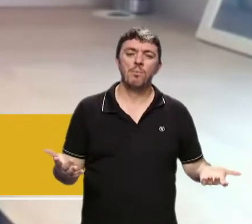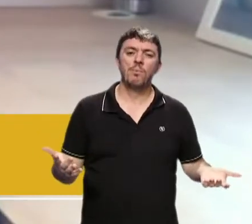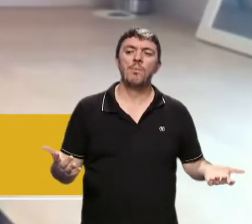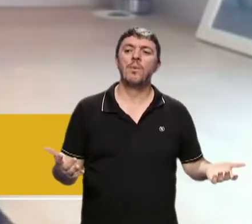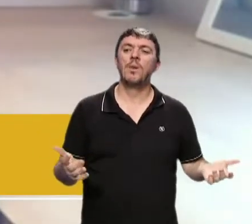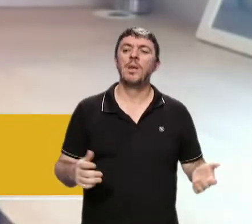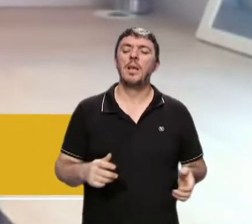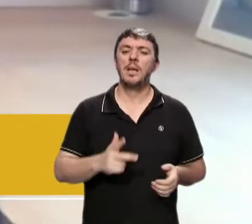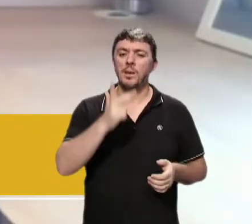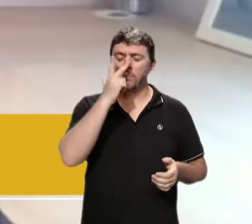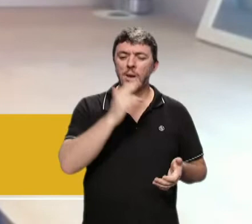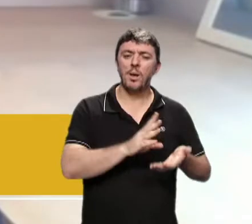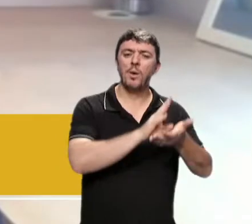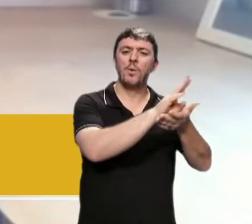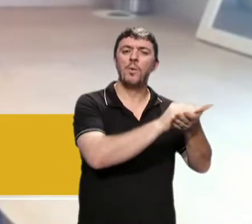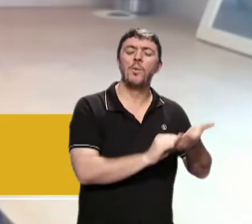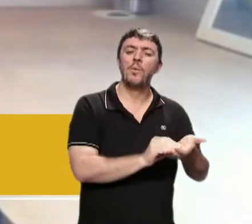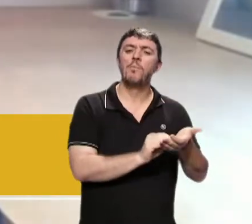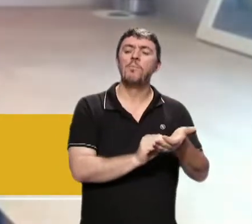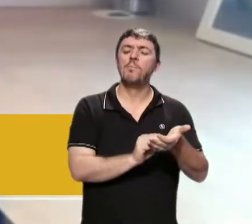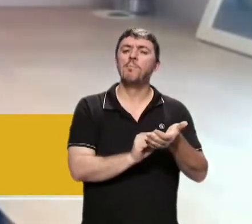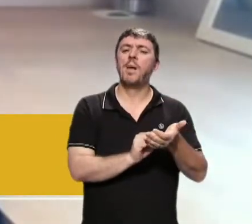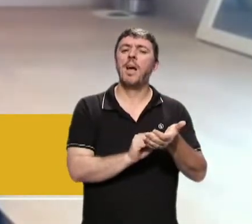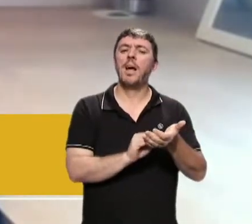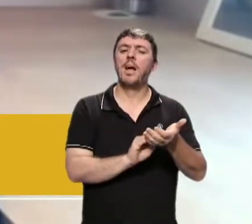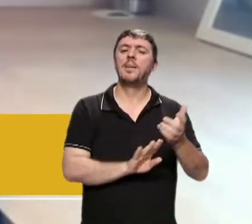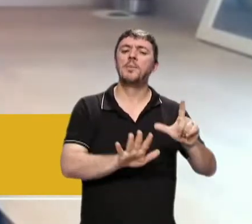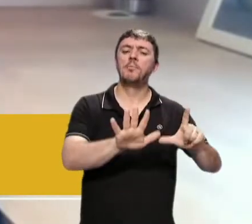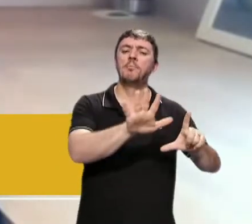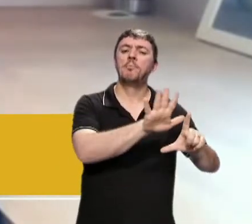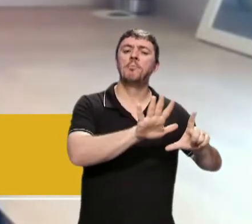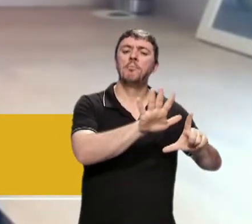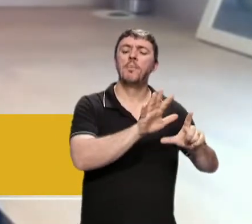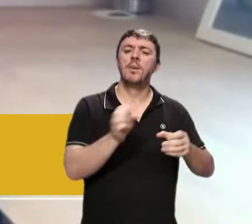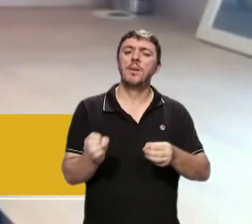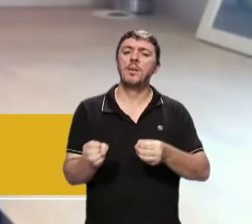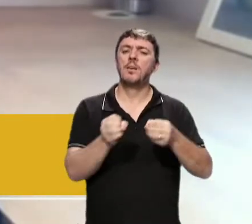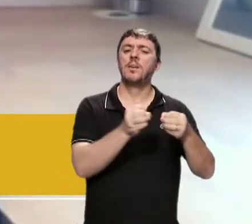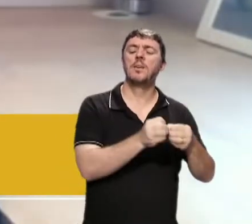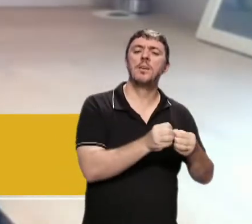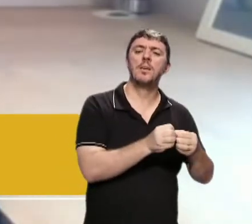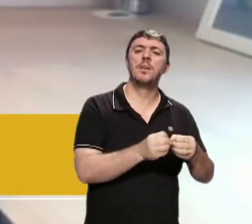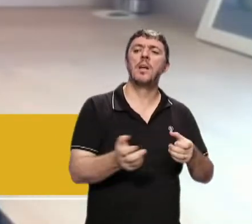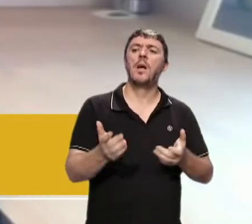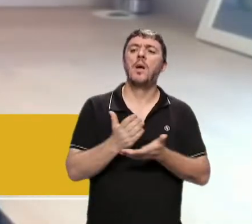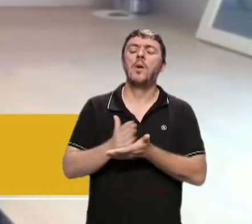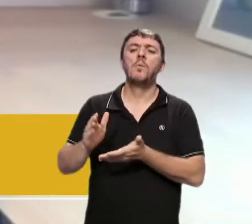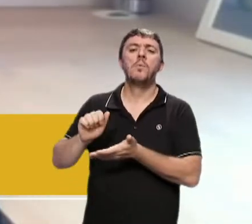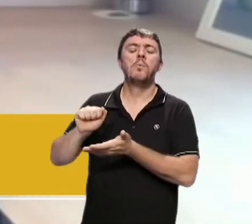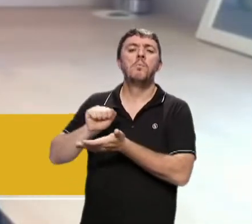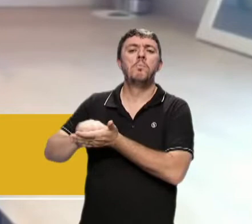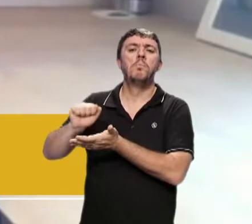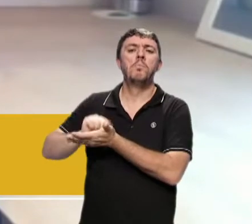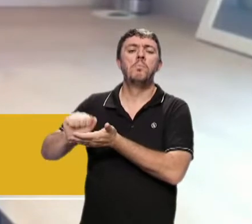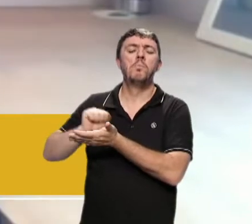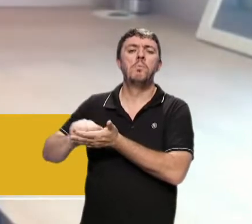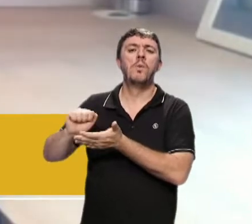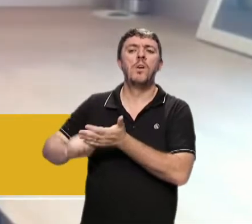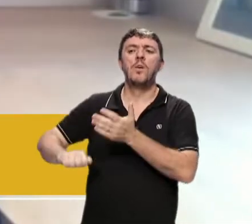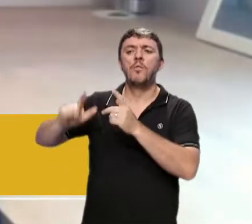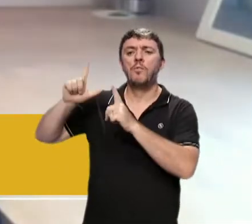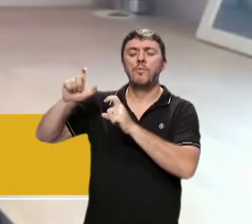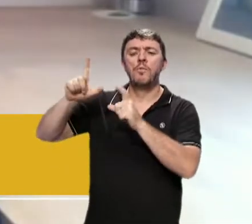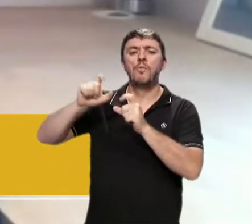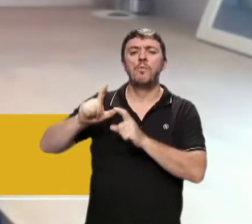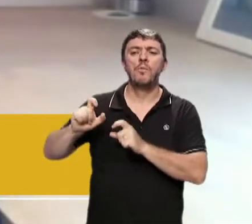de copiar a plataforma vizinha, eles começaram a apagar o DNA que era do Instagram, que eram as